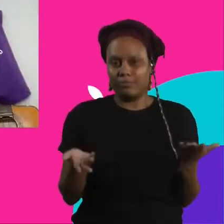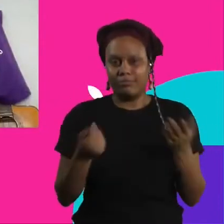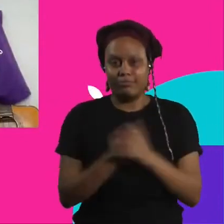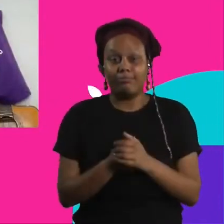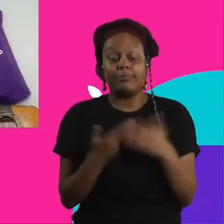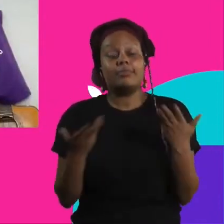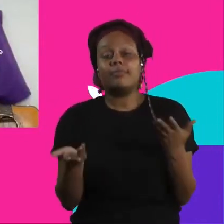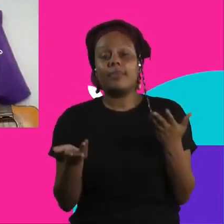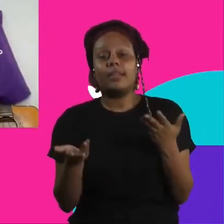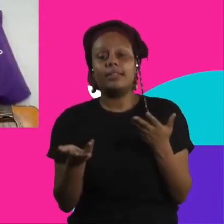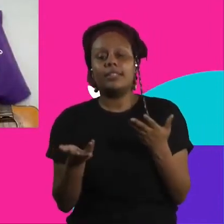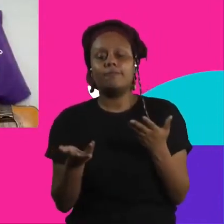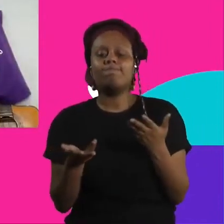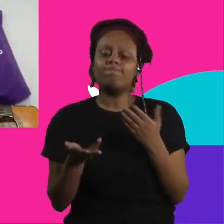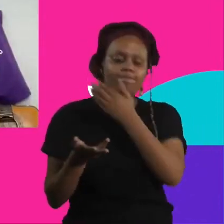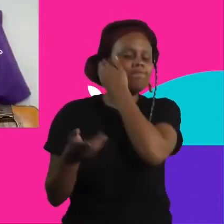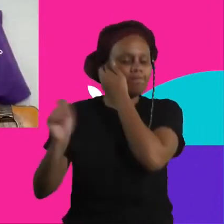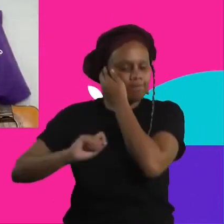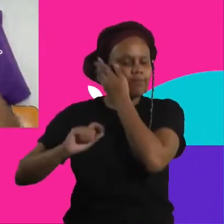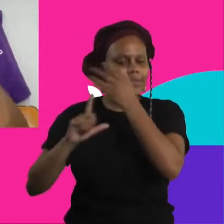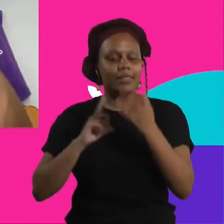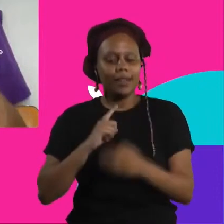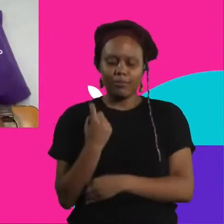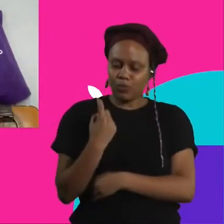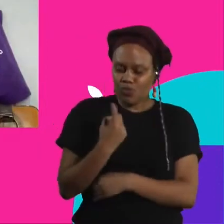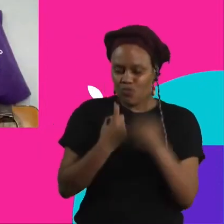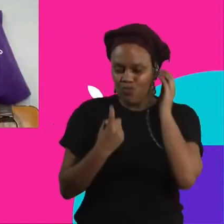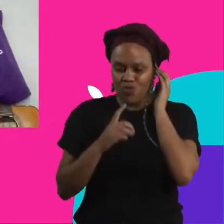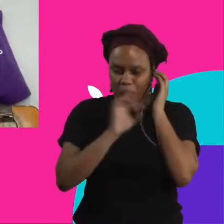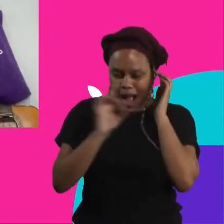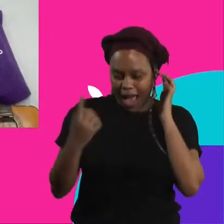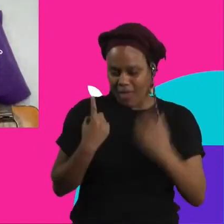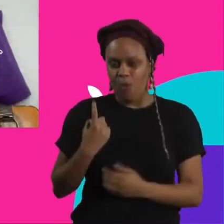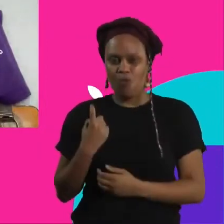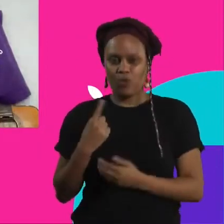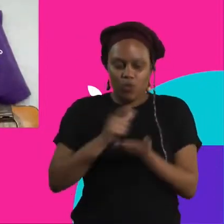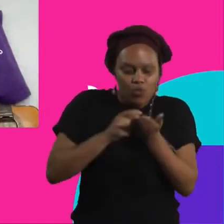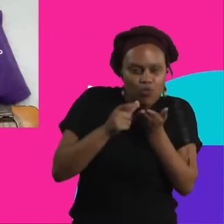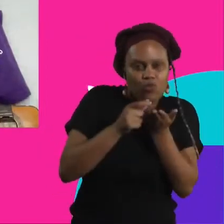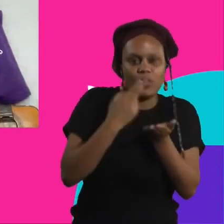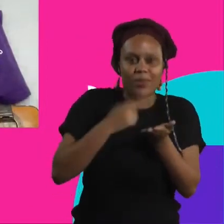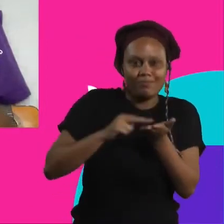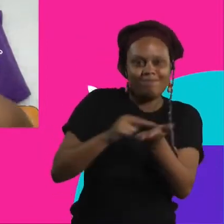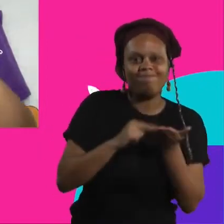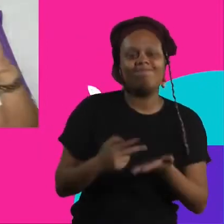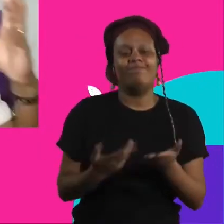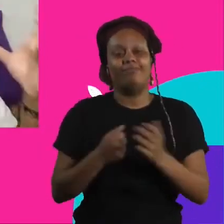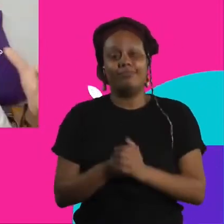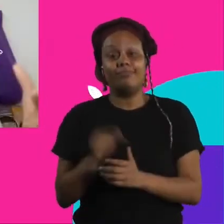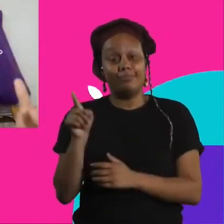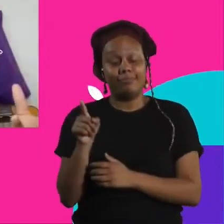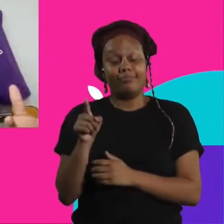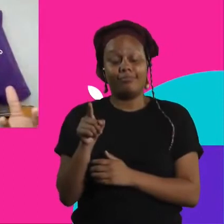blockchain, hoje nos permite garantir que aquele elemento de fato é único, que cada fichinha no tubo ali é única. Então, a blockchain abriu